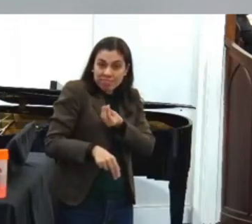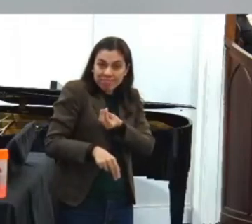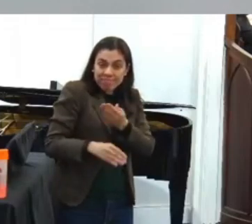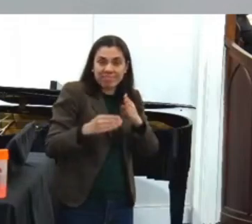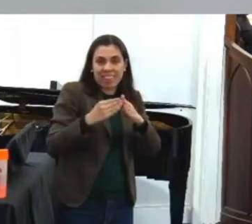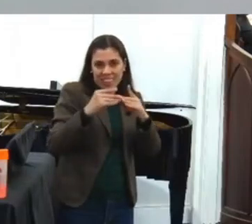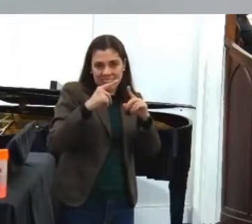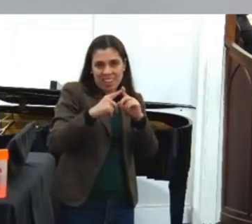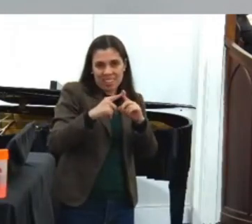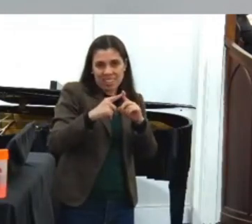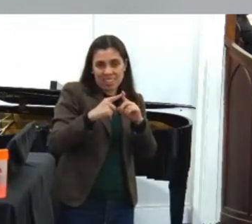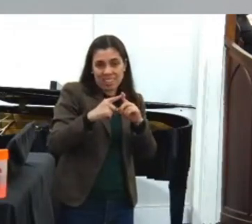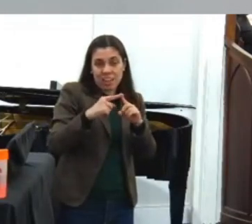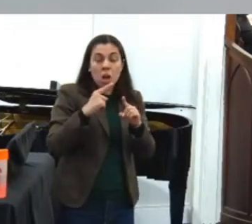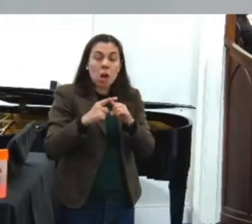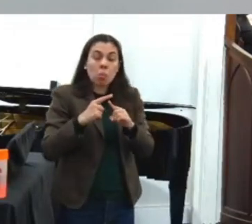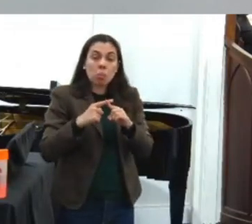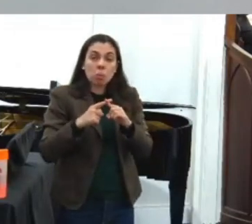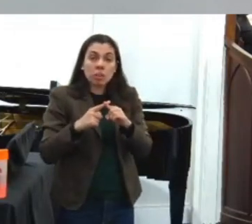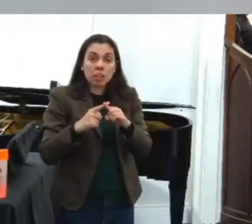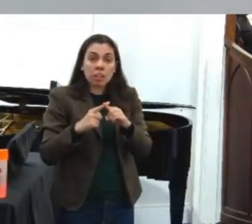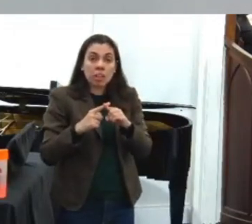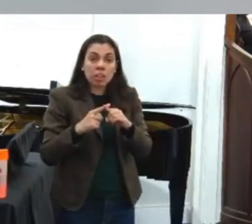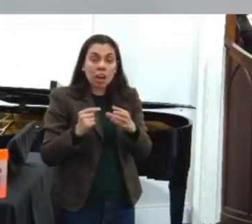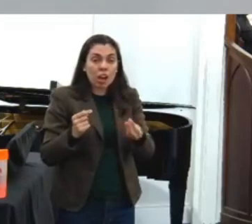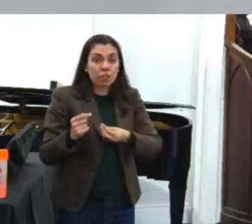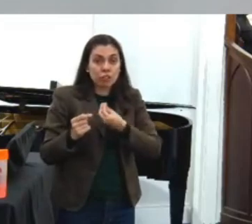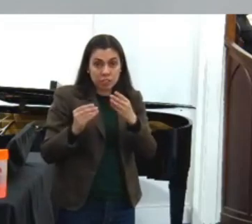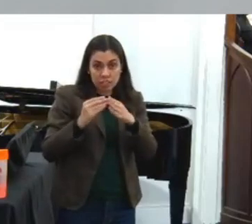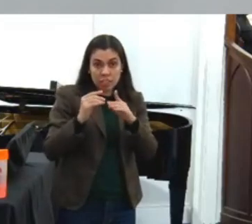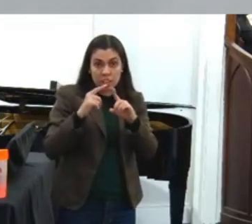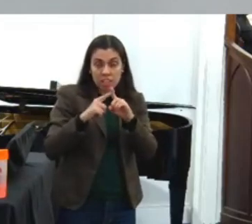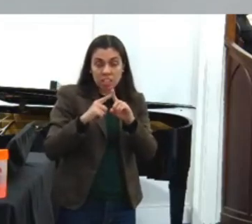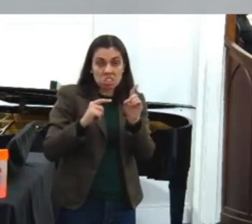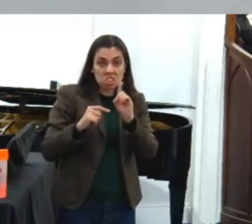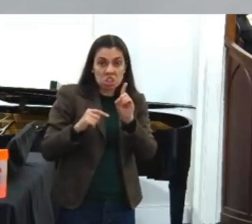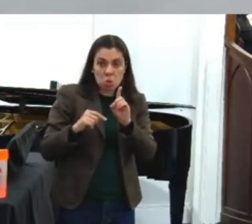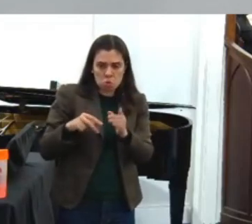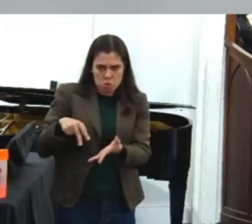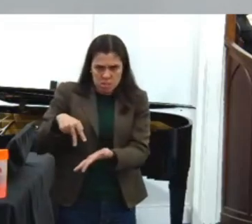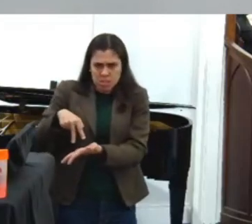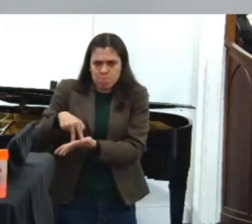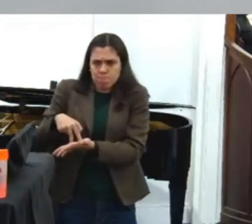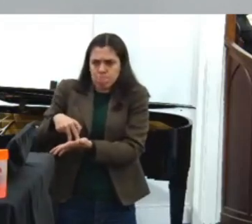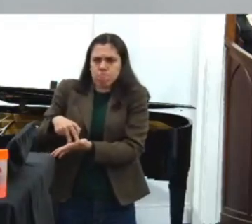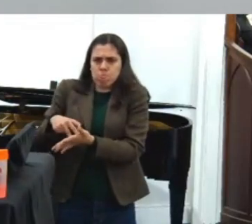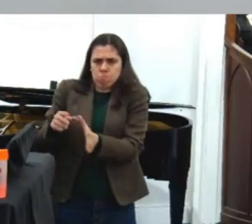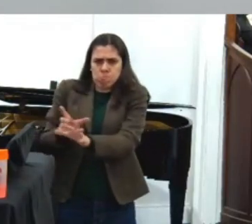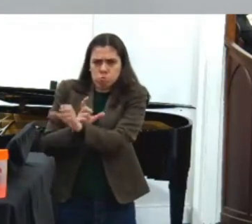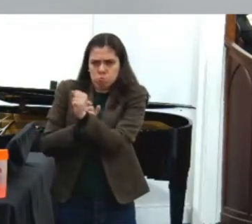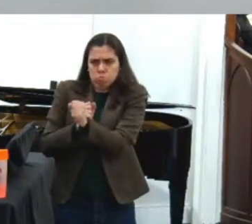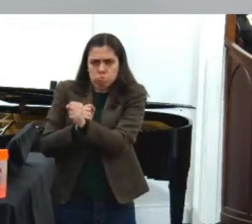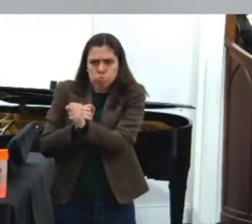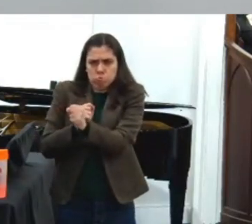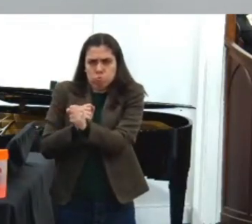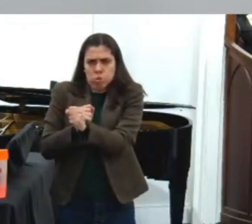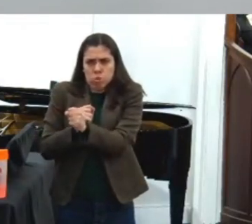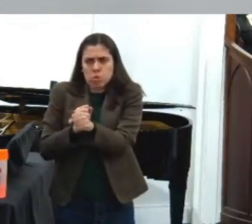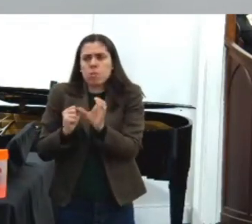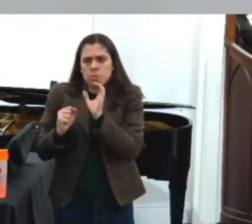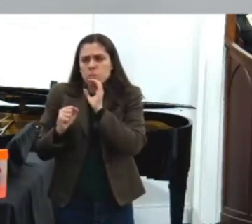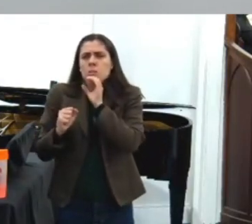Porque essa igreja, ela estava indiferente